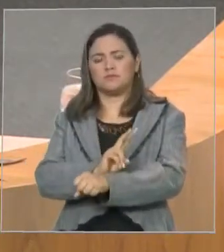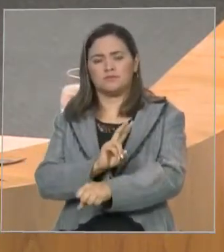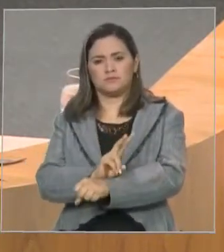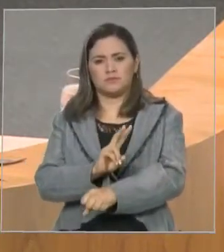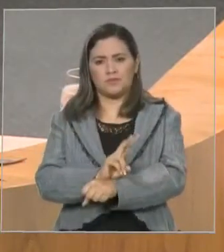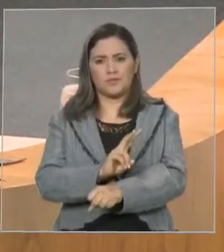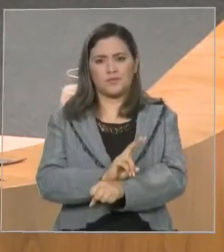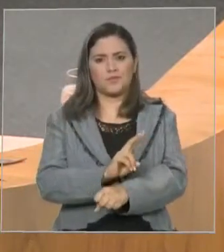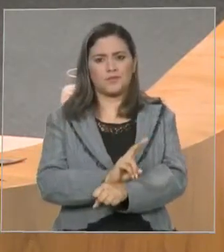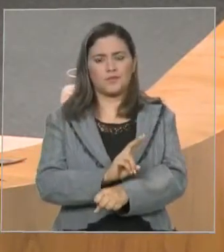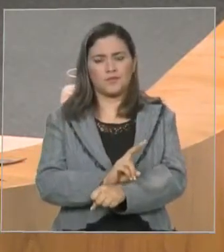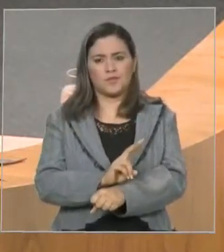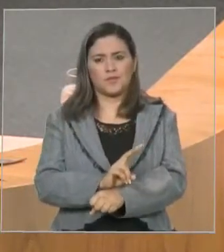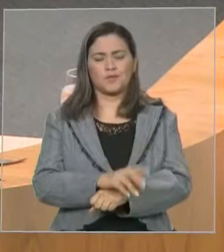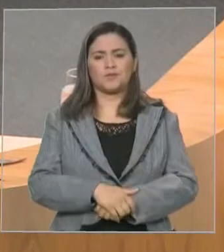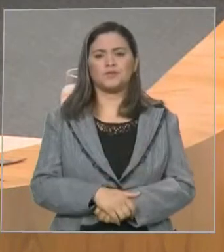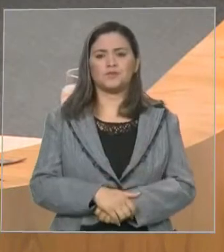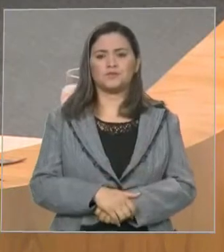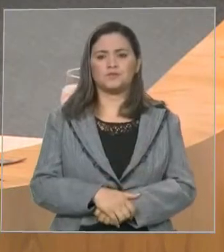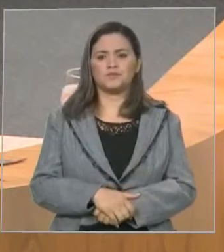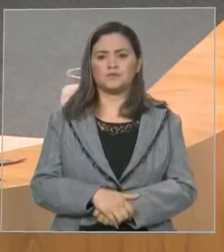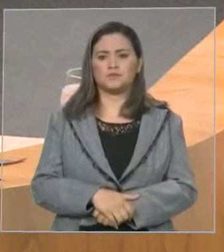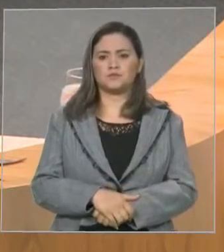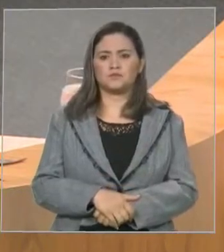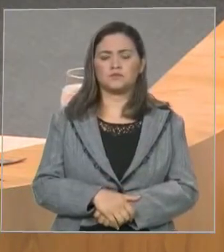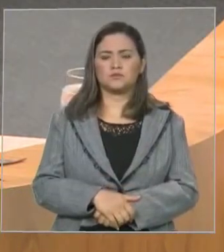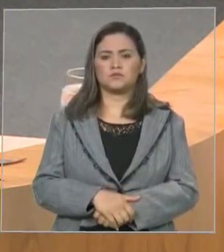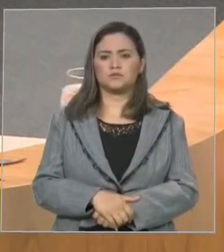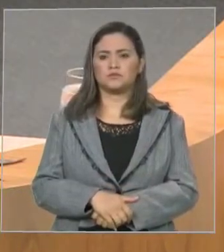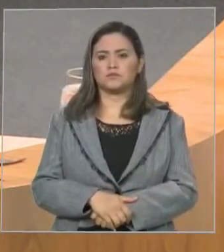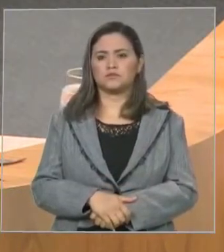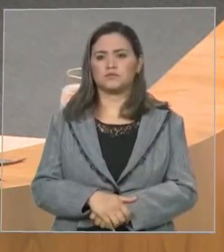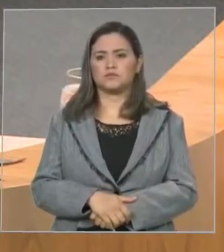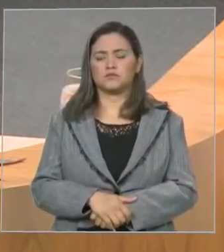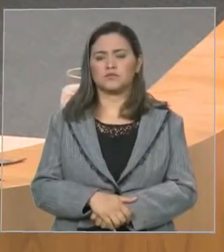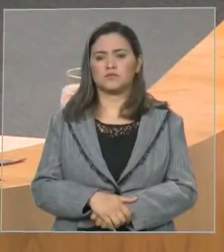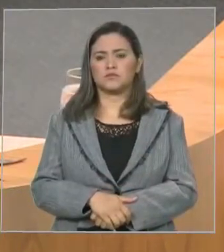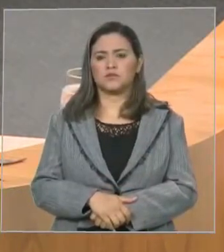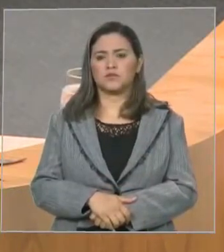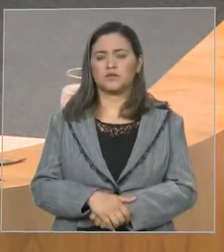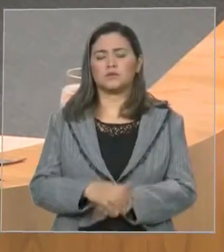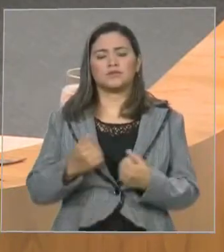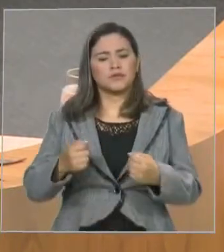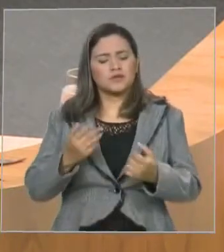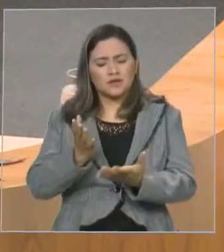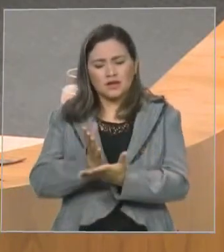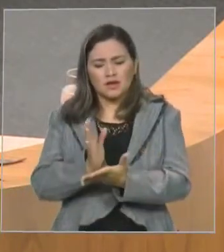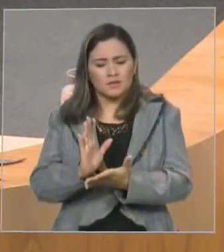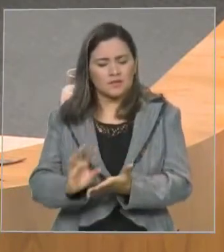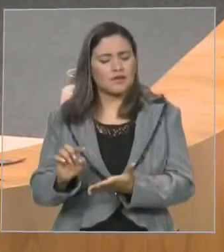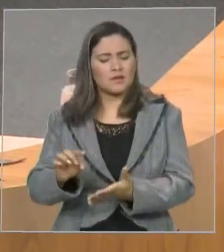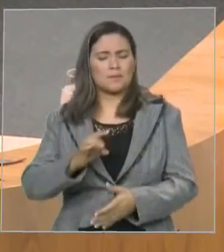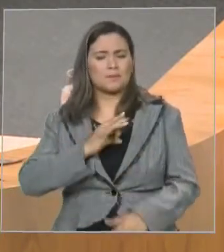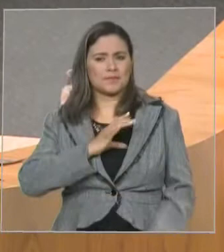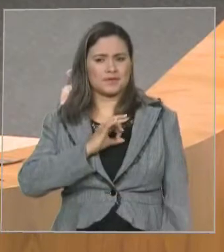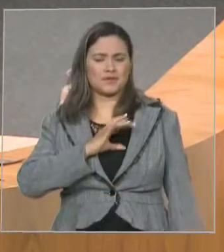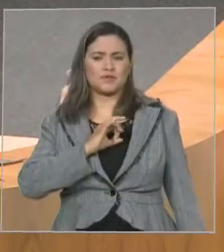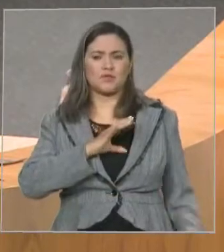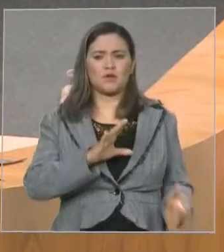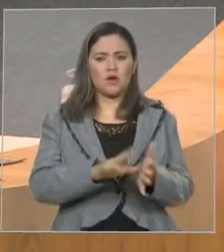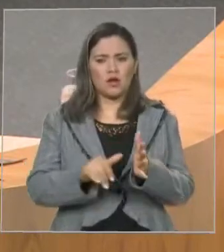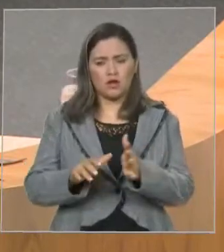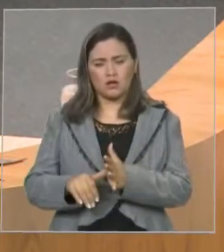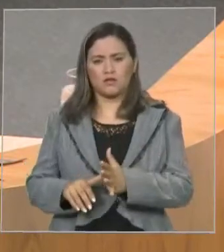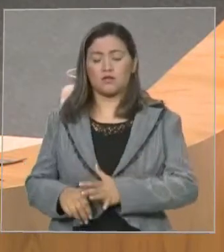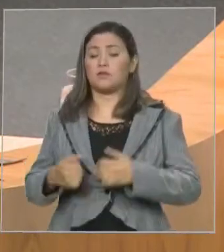alguma, pensarem na não reabertura da agência por medo dos assaltos. Ou seja, temos que fortalecer a segurança pública